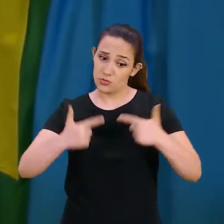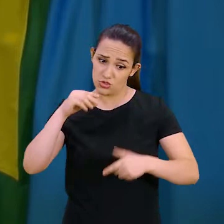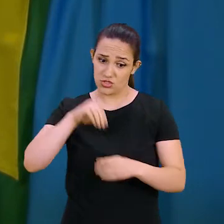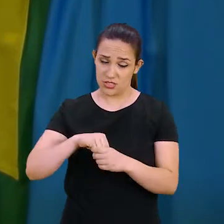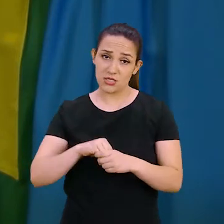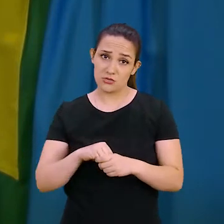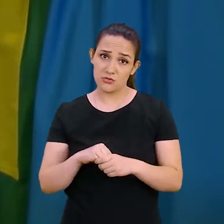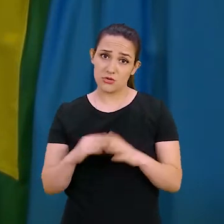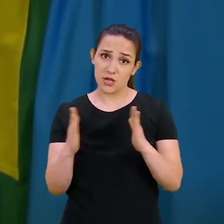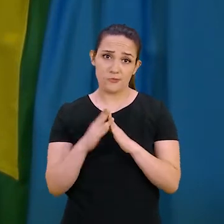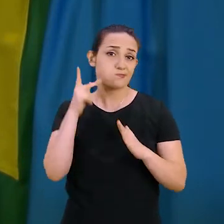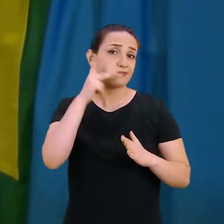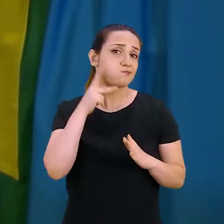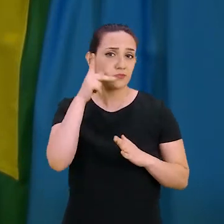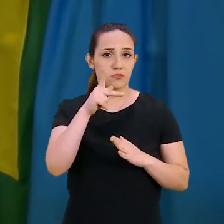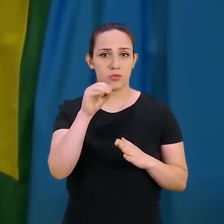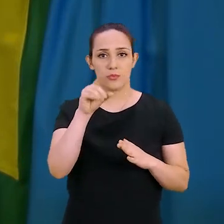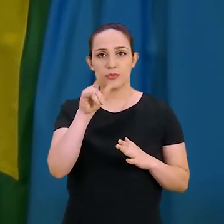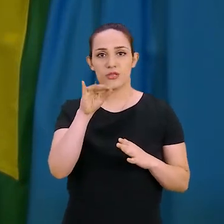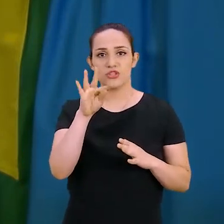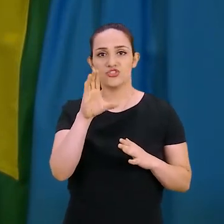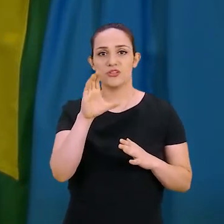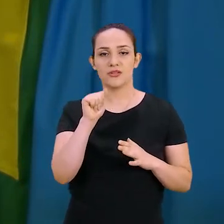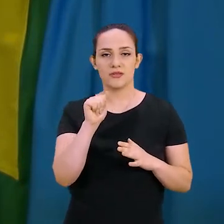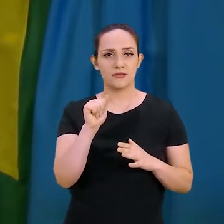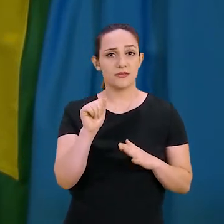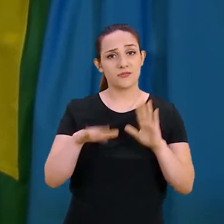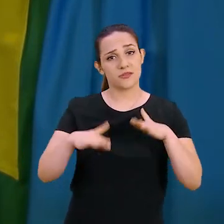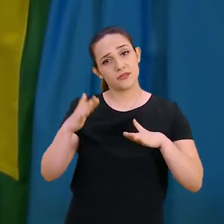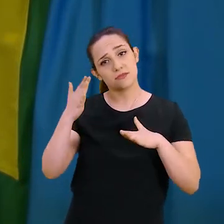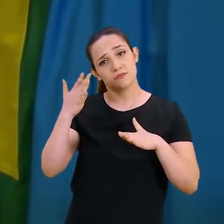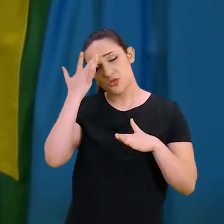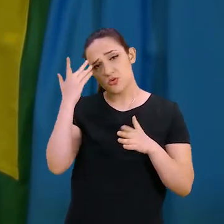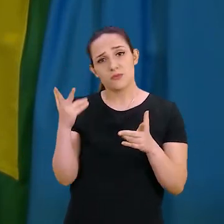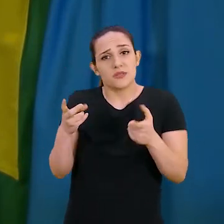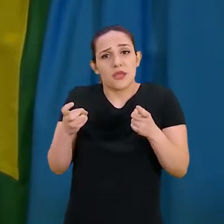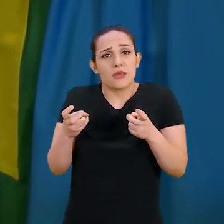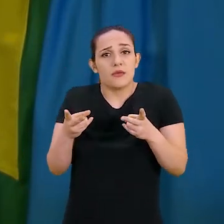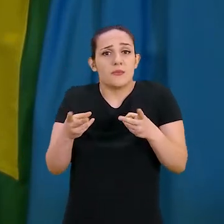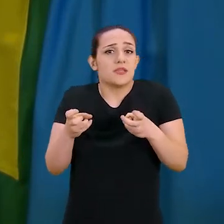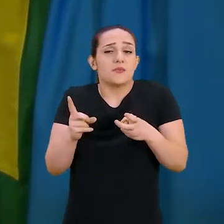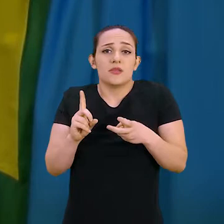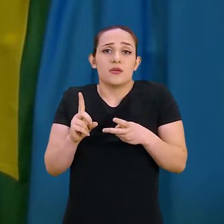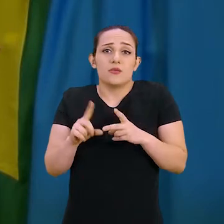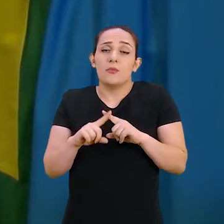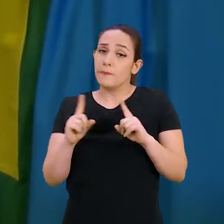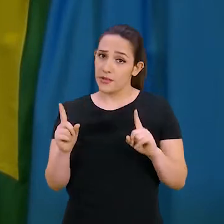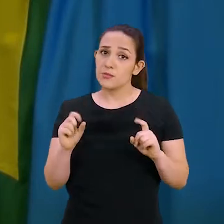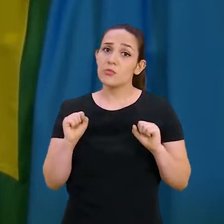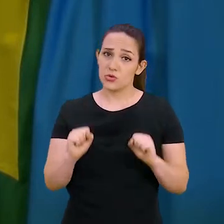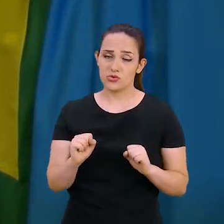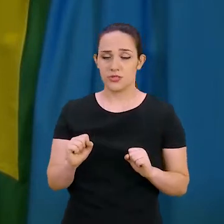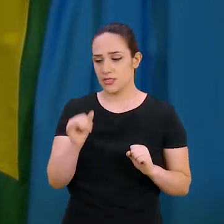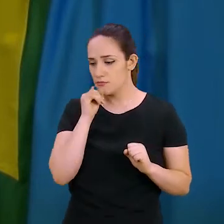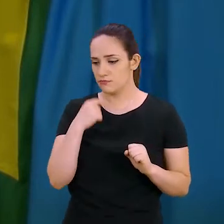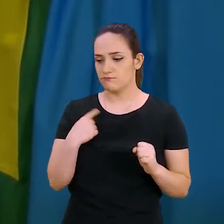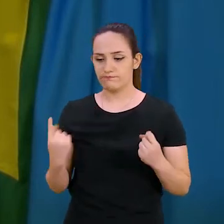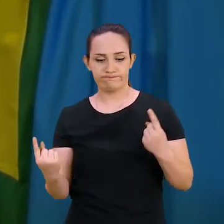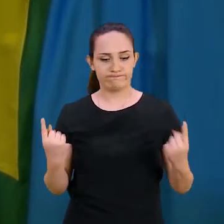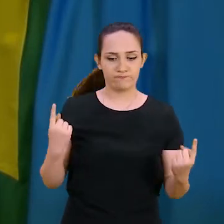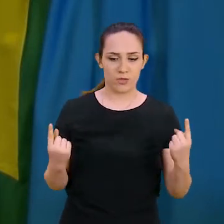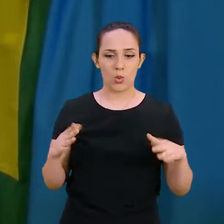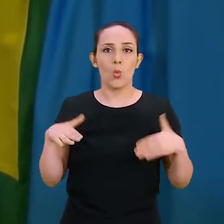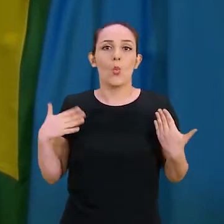casa com os filhos sem que eles percebam. Quando a gente possibilita a eles escolher entre uma coisa e